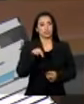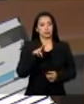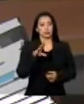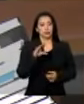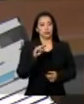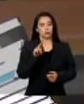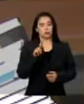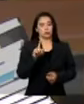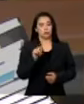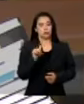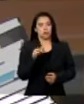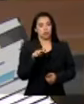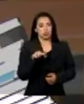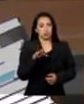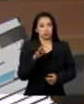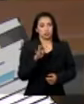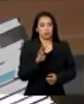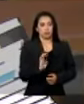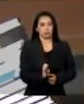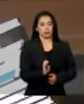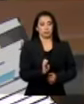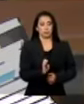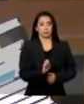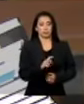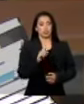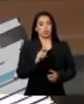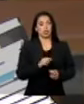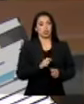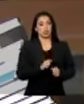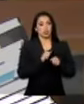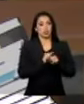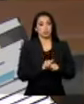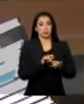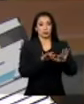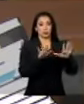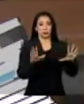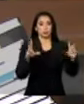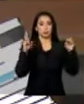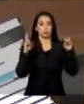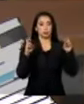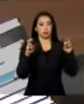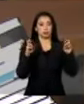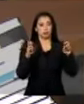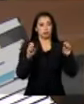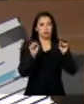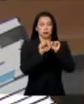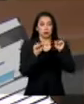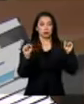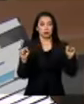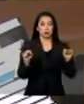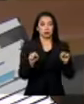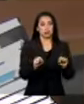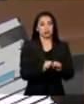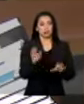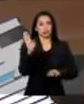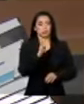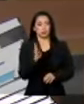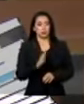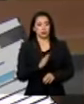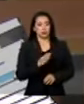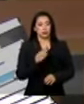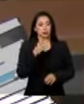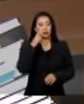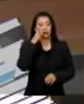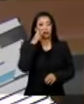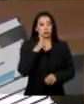vem repercutindo no sistema judicial brasileiro. Salienta a surpresa causada pelo